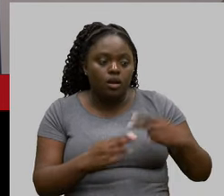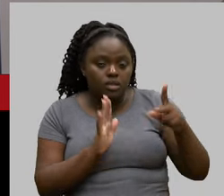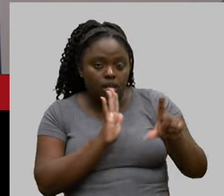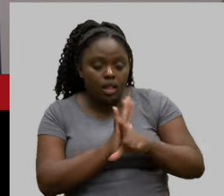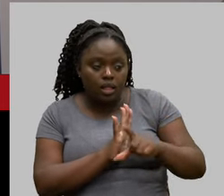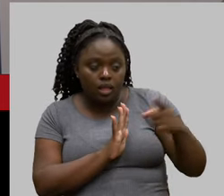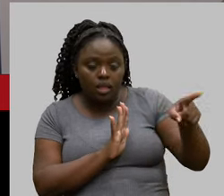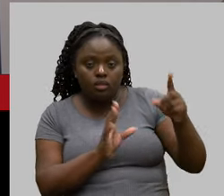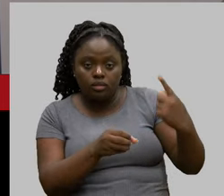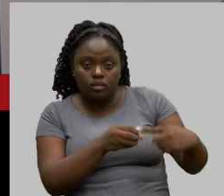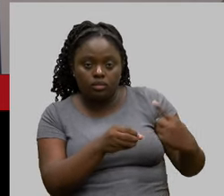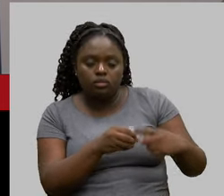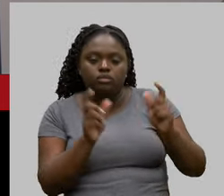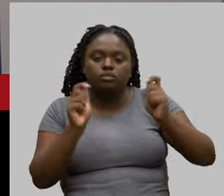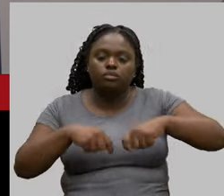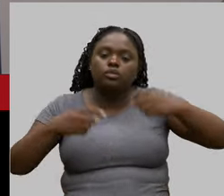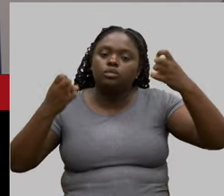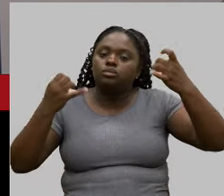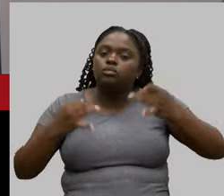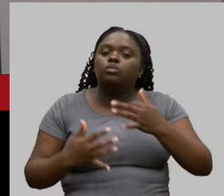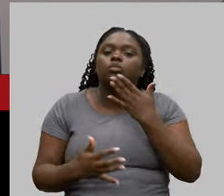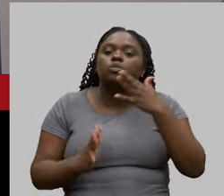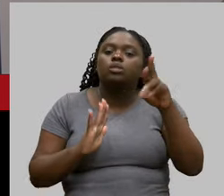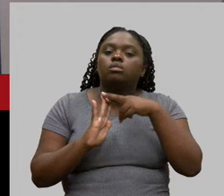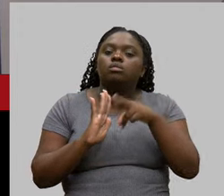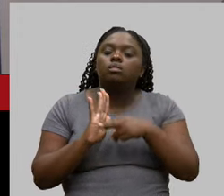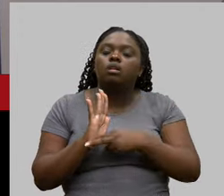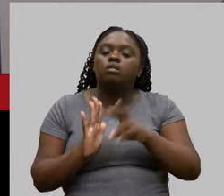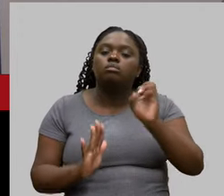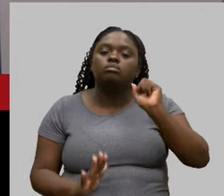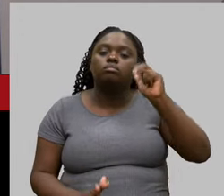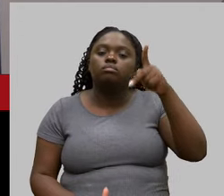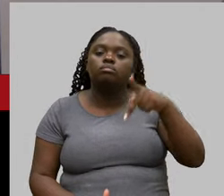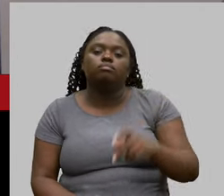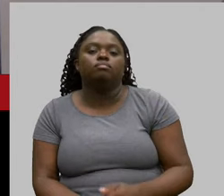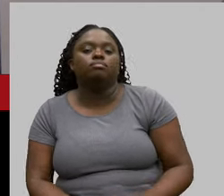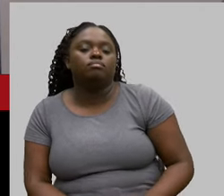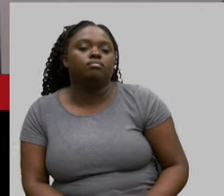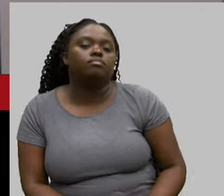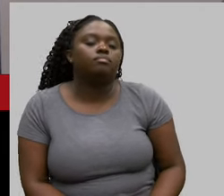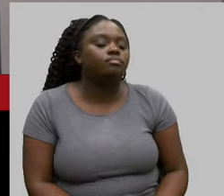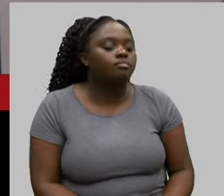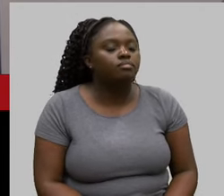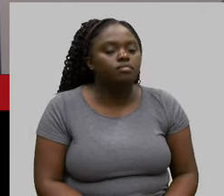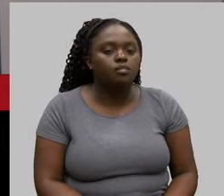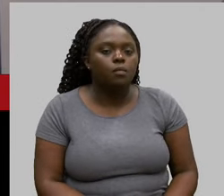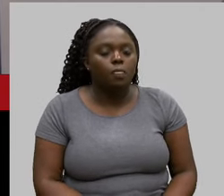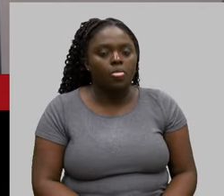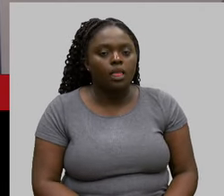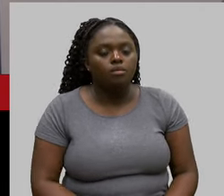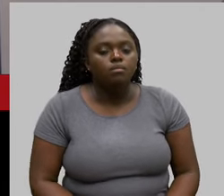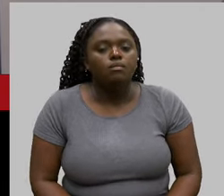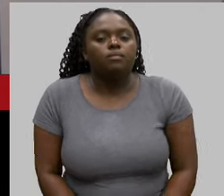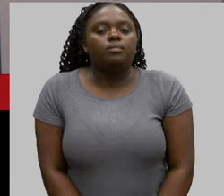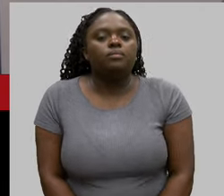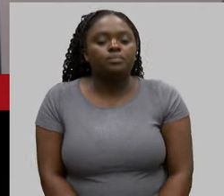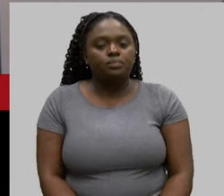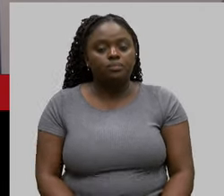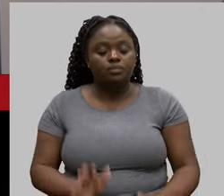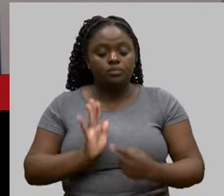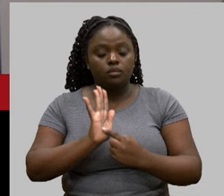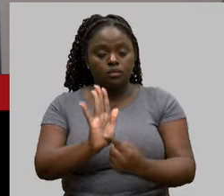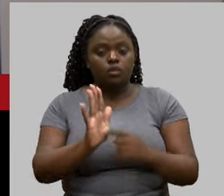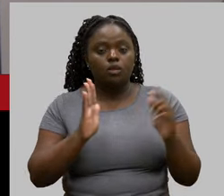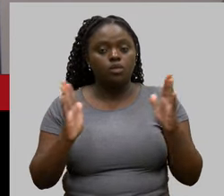quais são as suas regras de aposentadoria próximo estabelece prazo máximo de 2 anos da data de